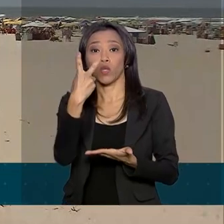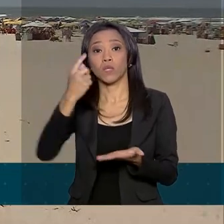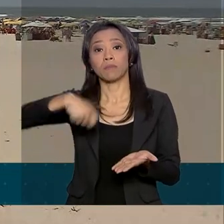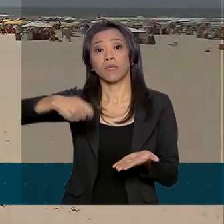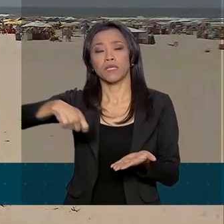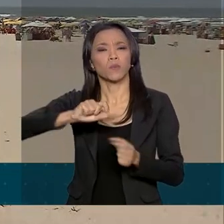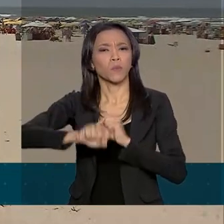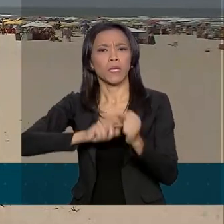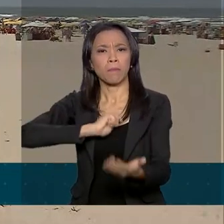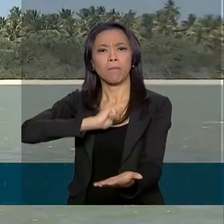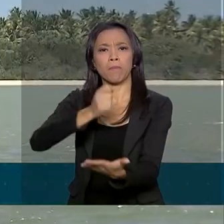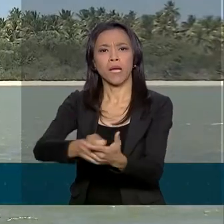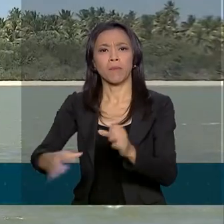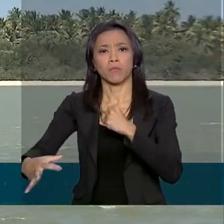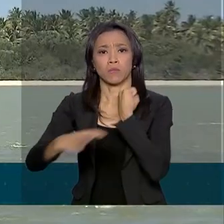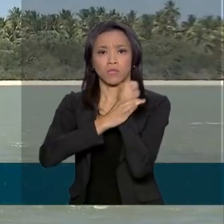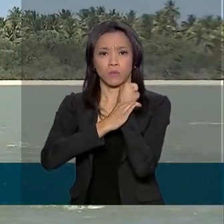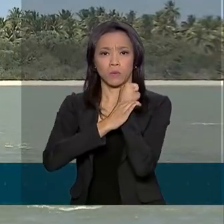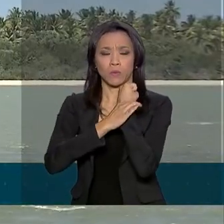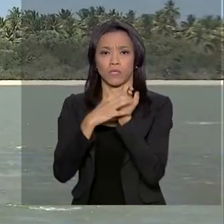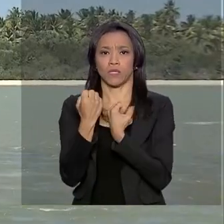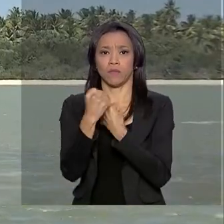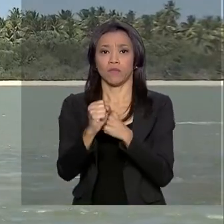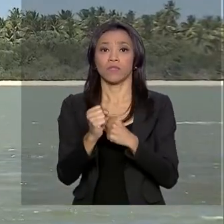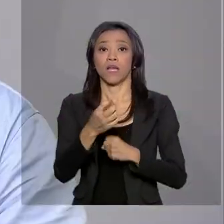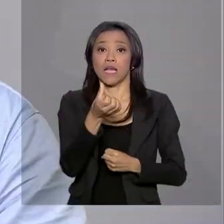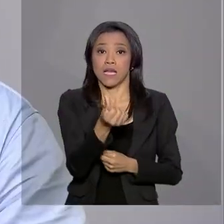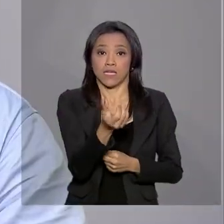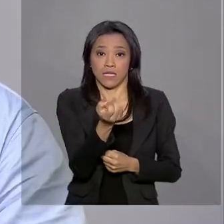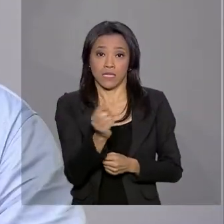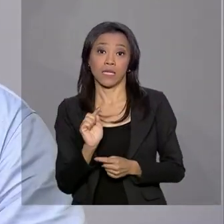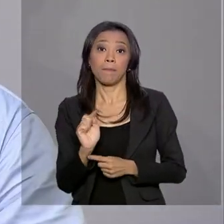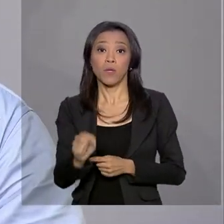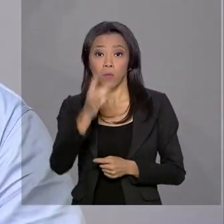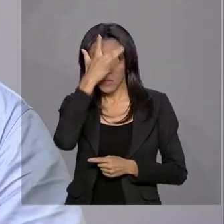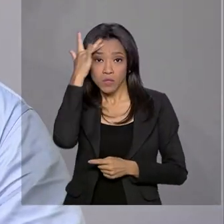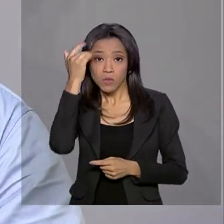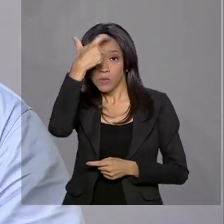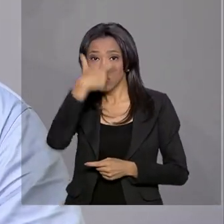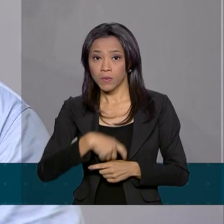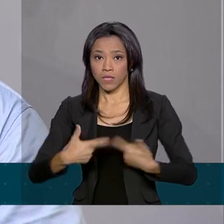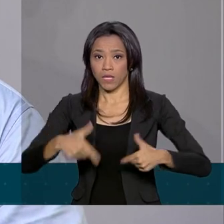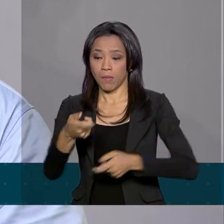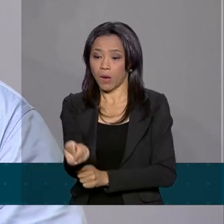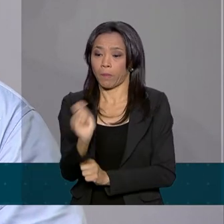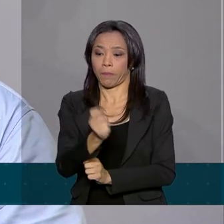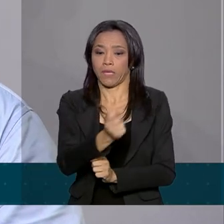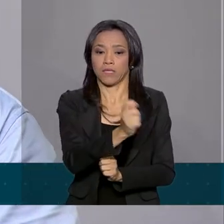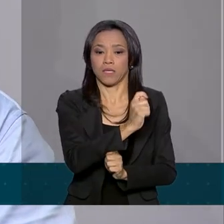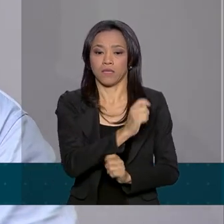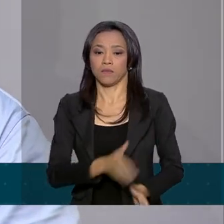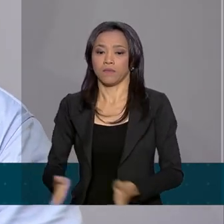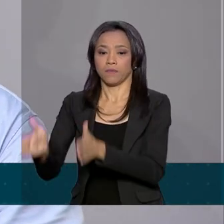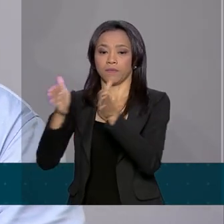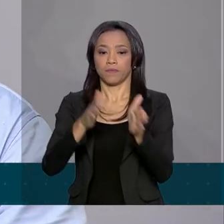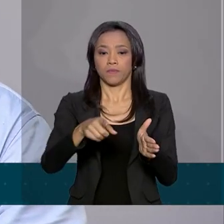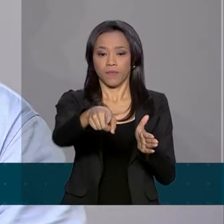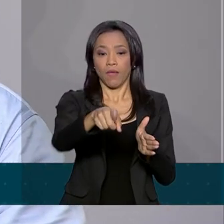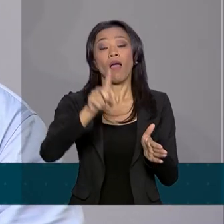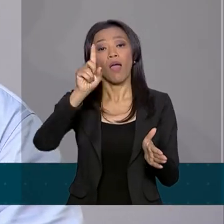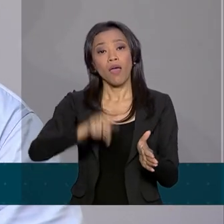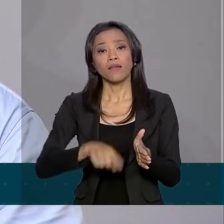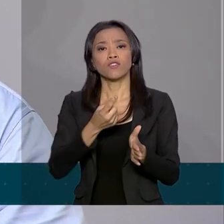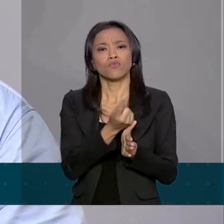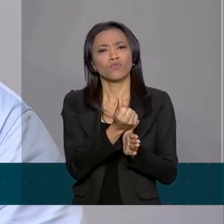pagamento do seguro defeso a 60 mil pescadores. Essa ampliação se dará através de recursos do Fundo de